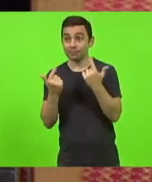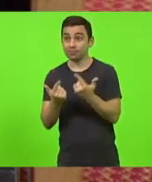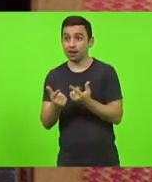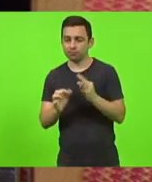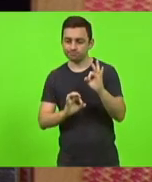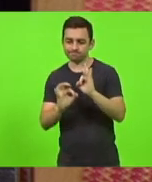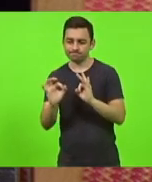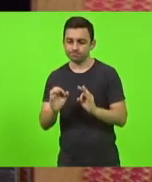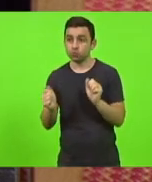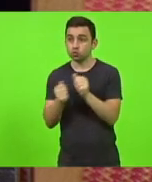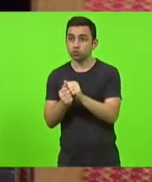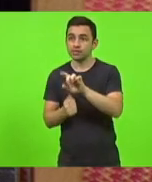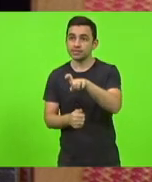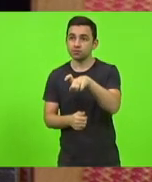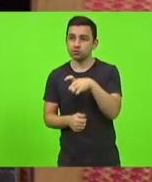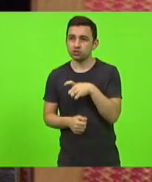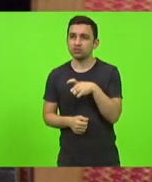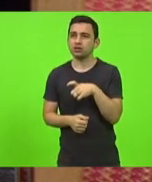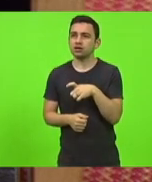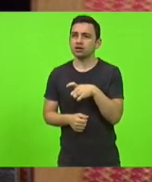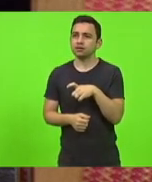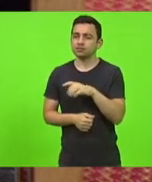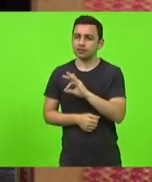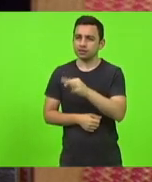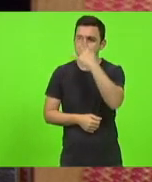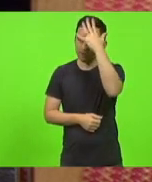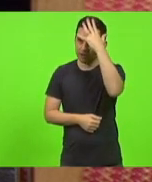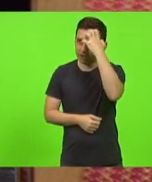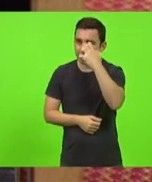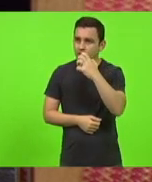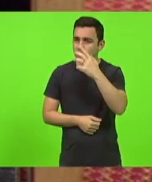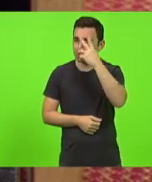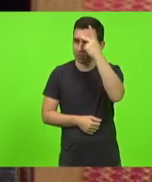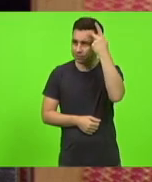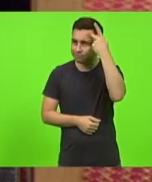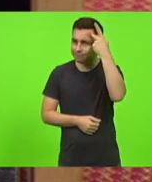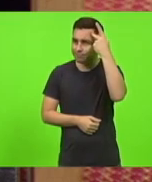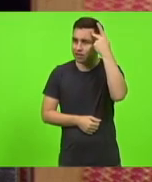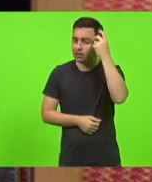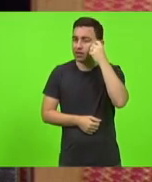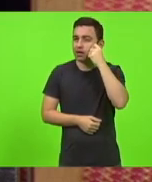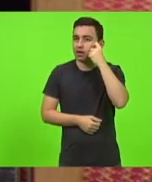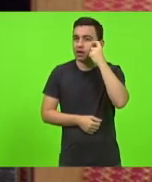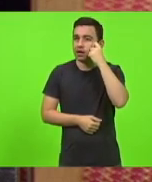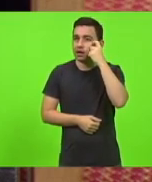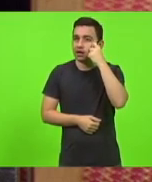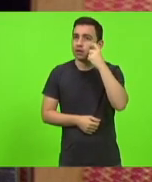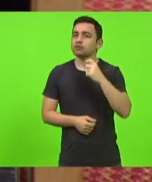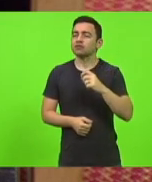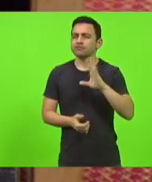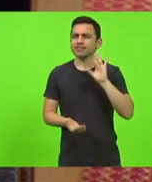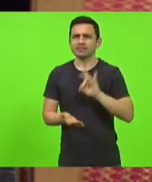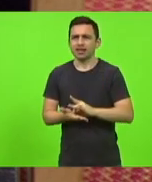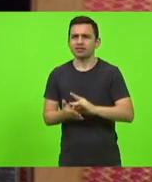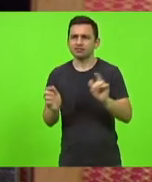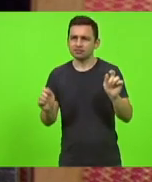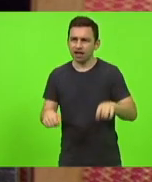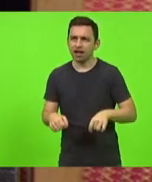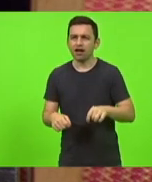com o Executivo, o deputado Ismael, deputada Paulinho, é realmente algo que dá